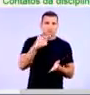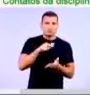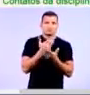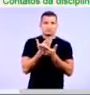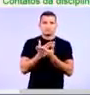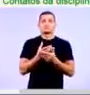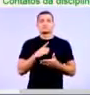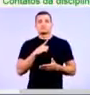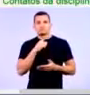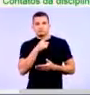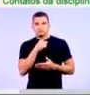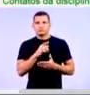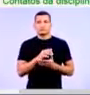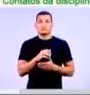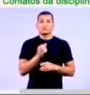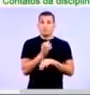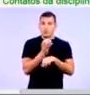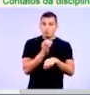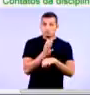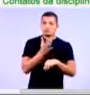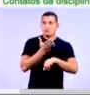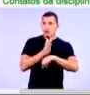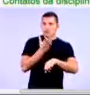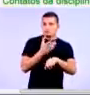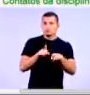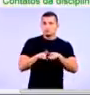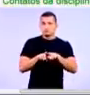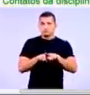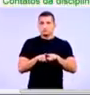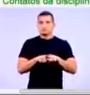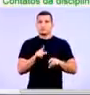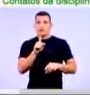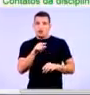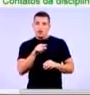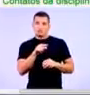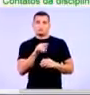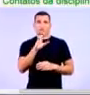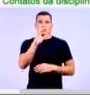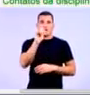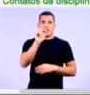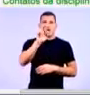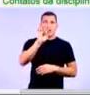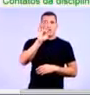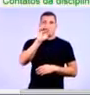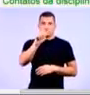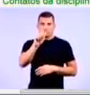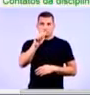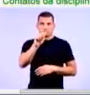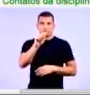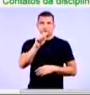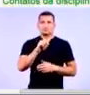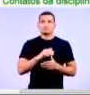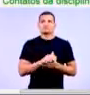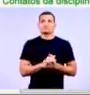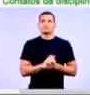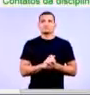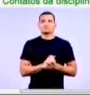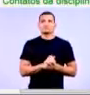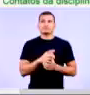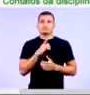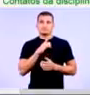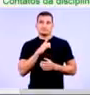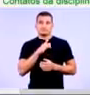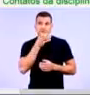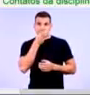E você tem a orientação das atividades. Essa é a carta de navegação. Temos uma sugestão para você,